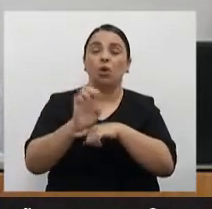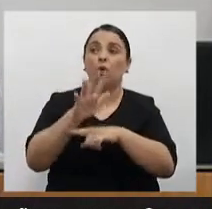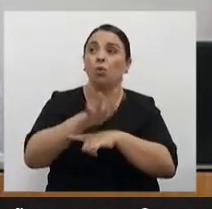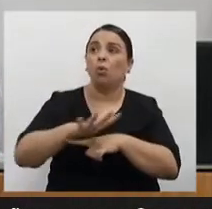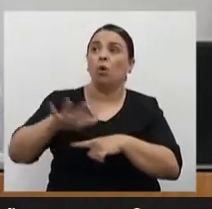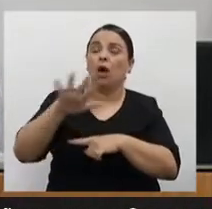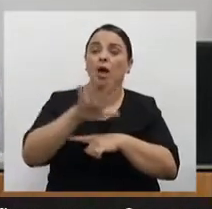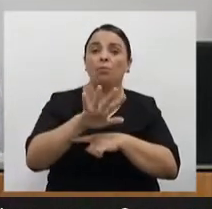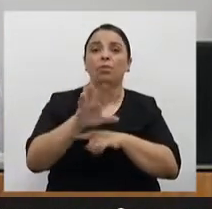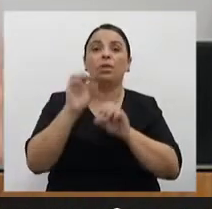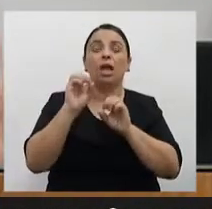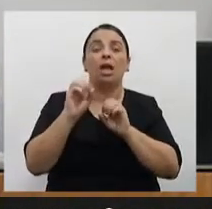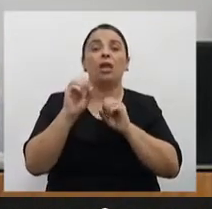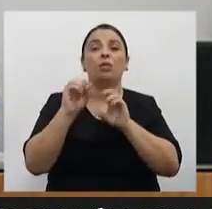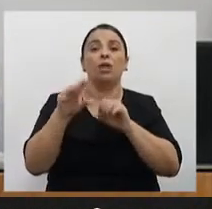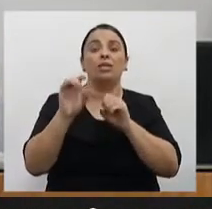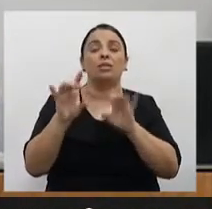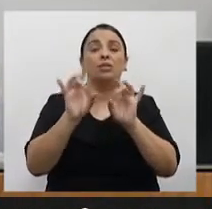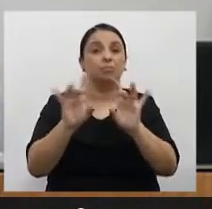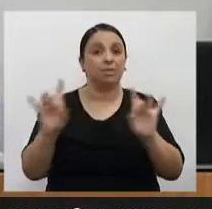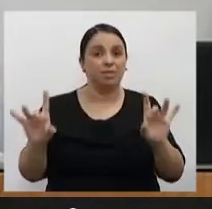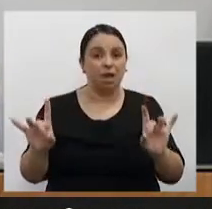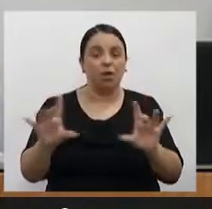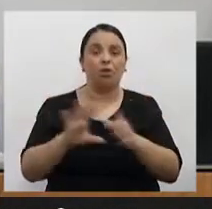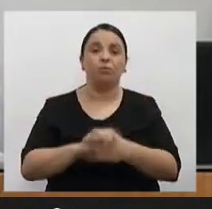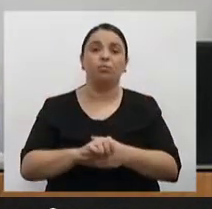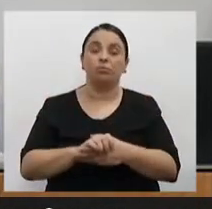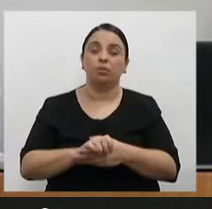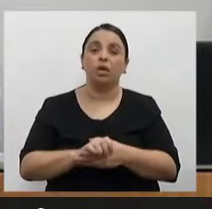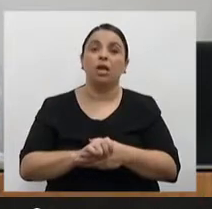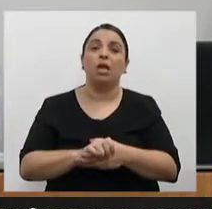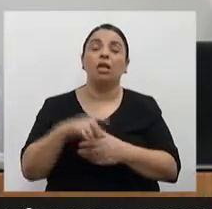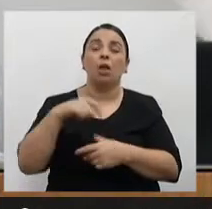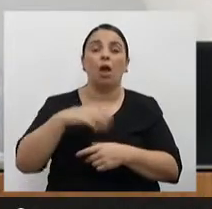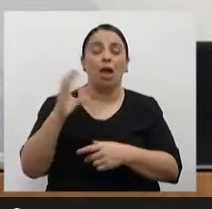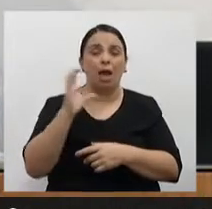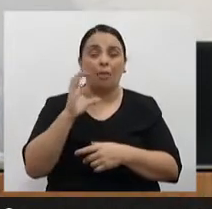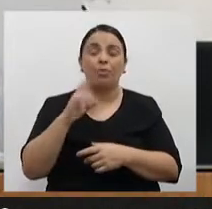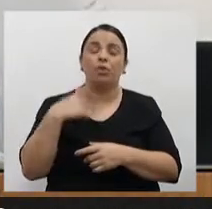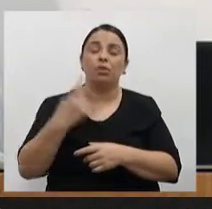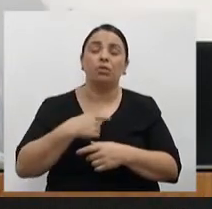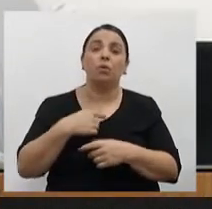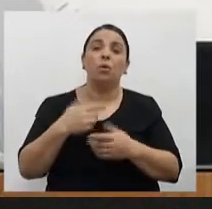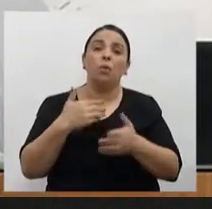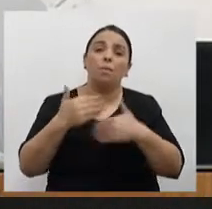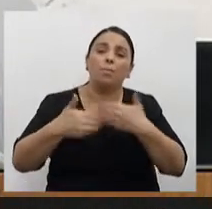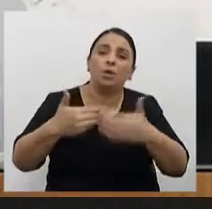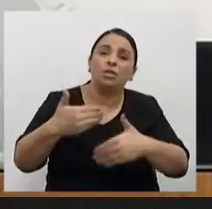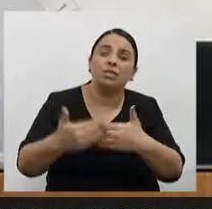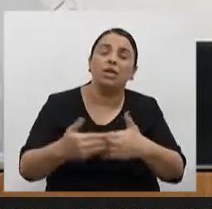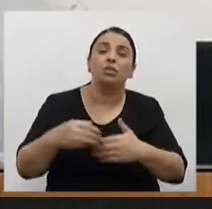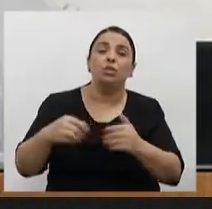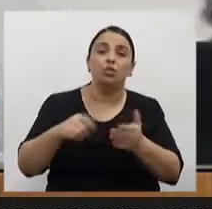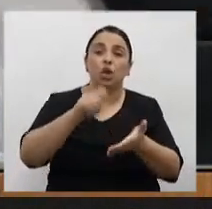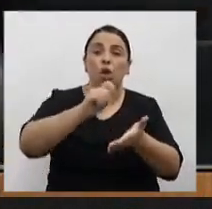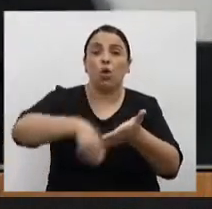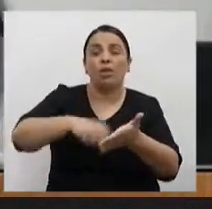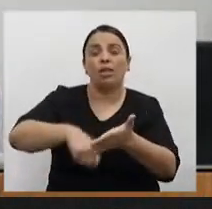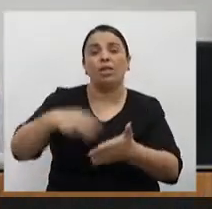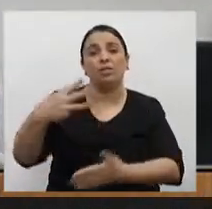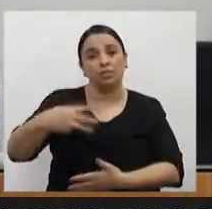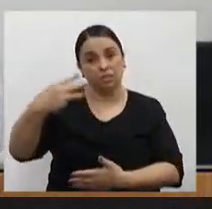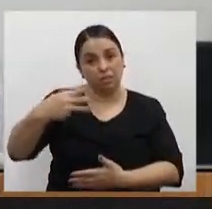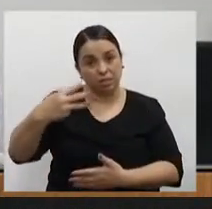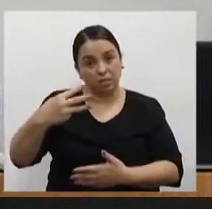aqui traduzindo, né, nós estamos passando aí no Estado um processo de terceirização, onde já está previsto um plano,